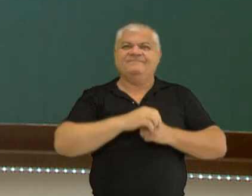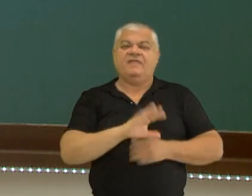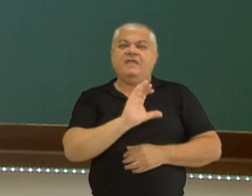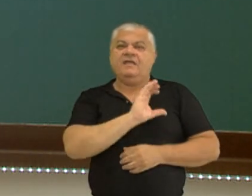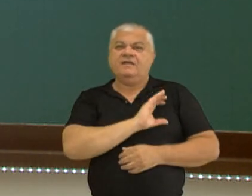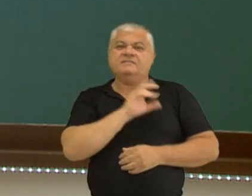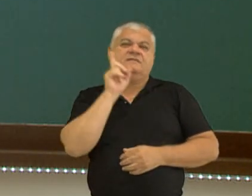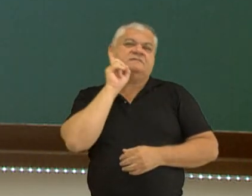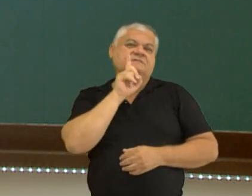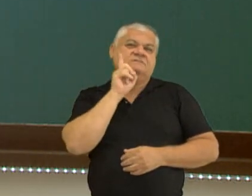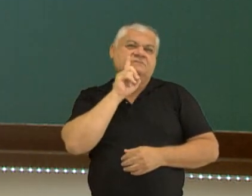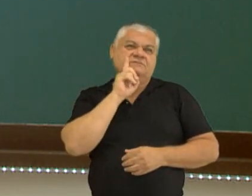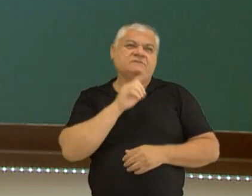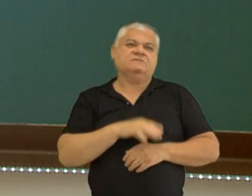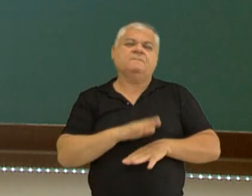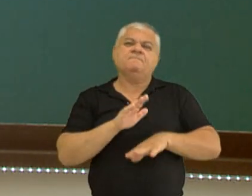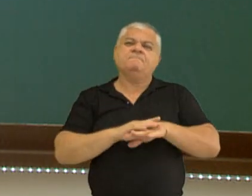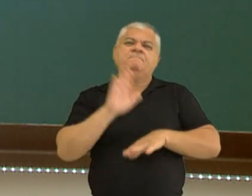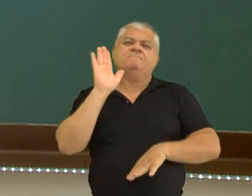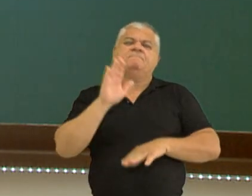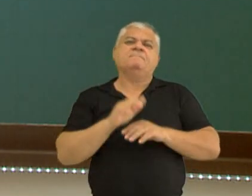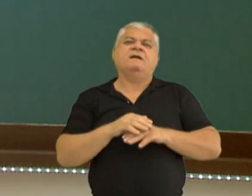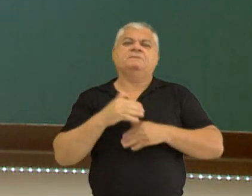Estados Unidos são os países com maior